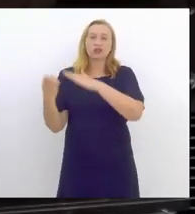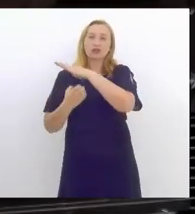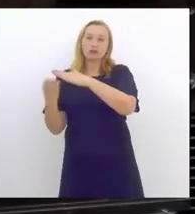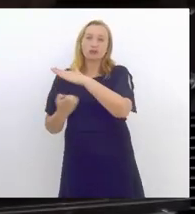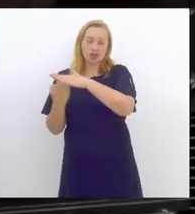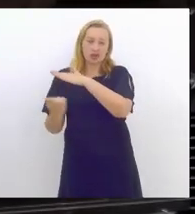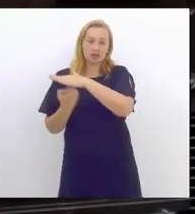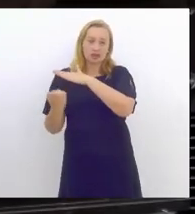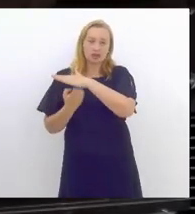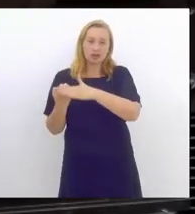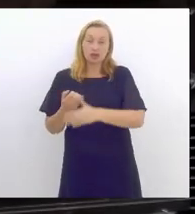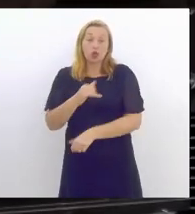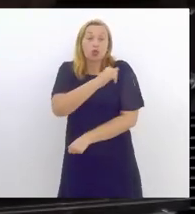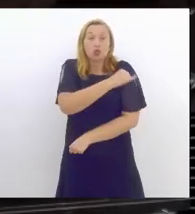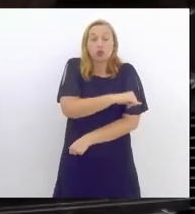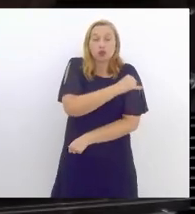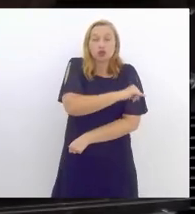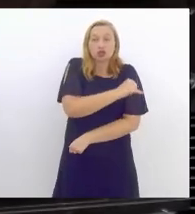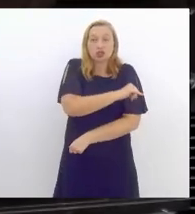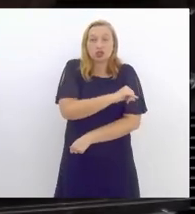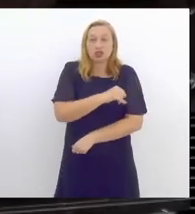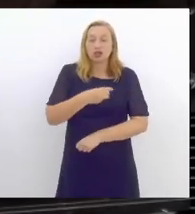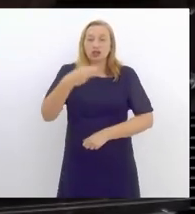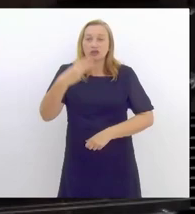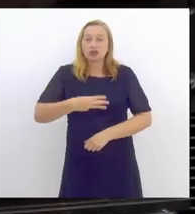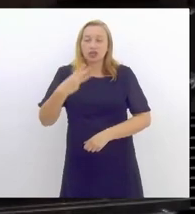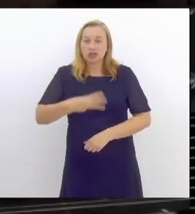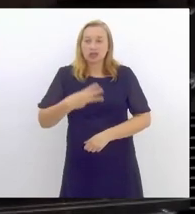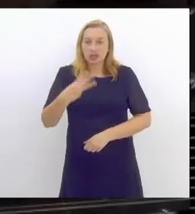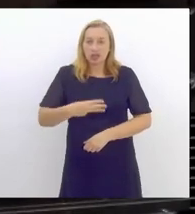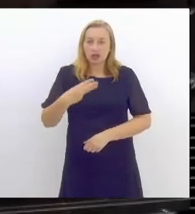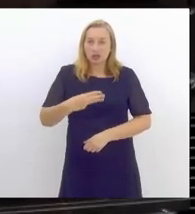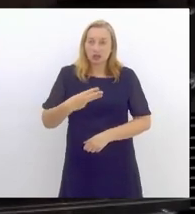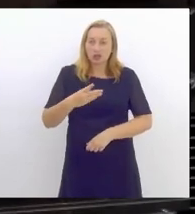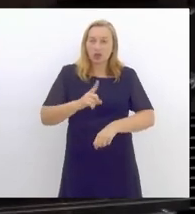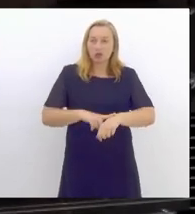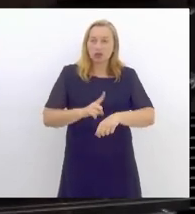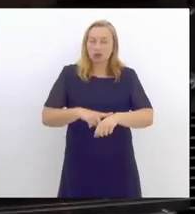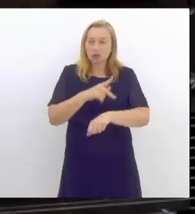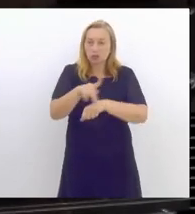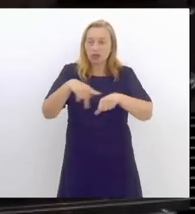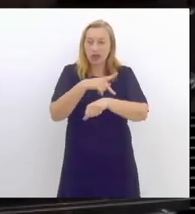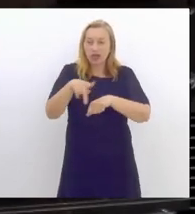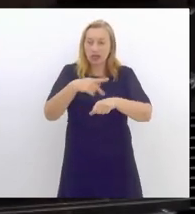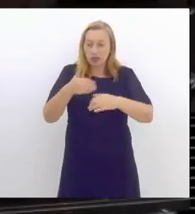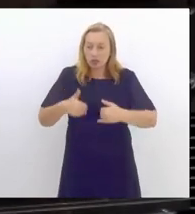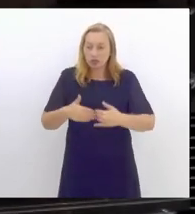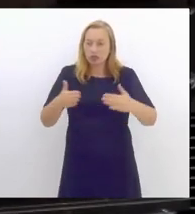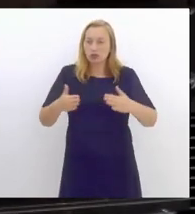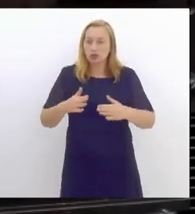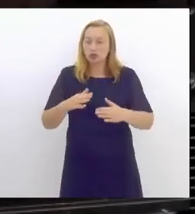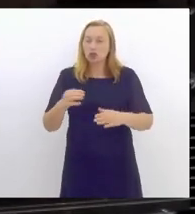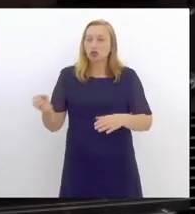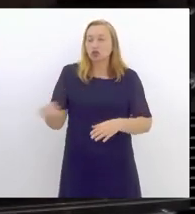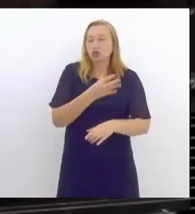projeta o Rio de Janeiro ao 3º lugar no país em abertura de novos negócios em